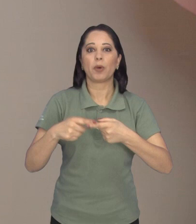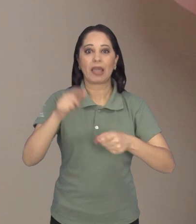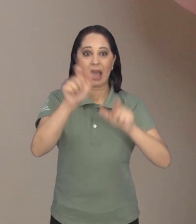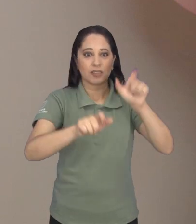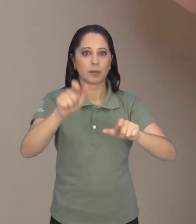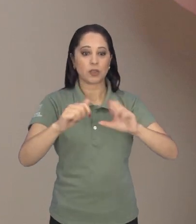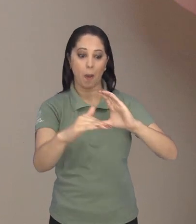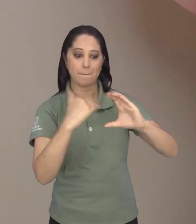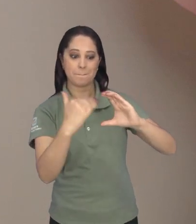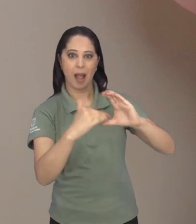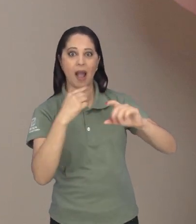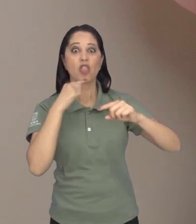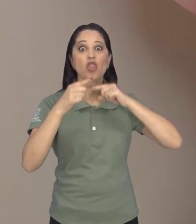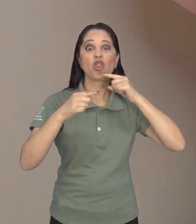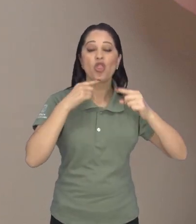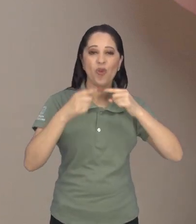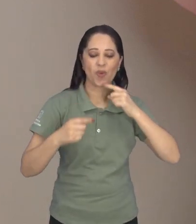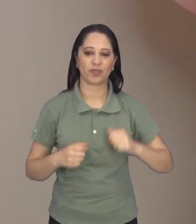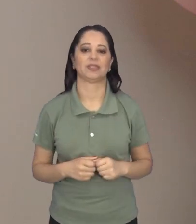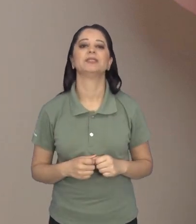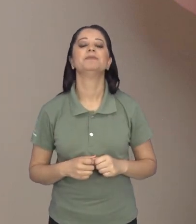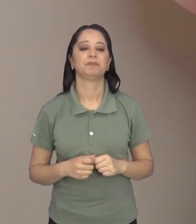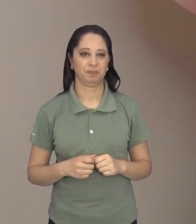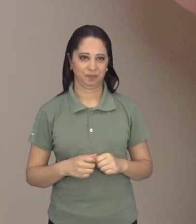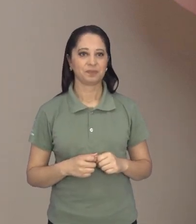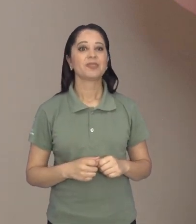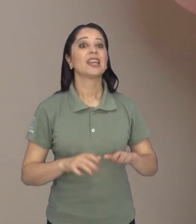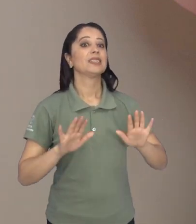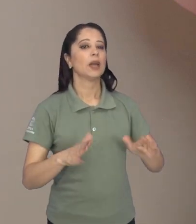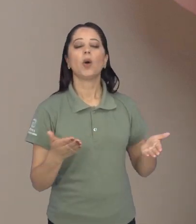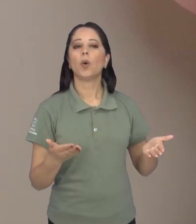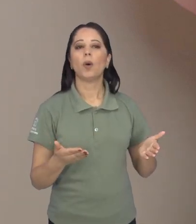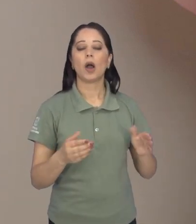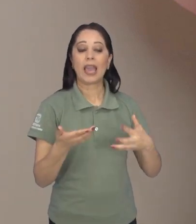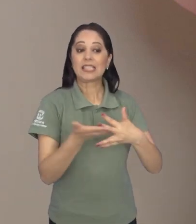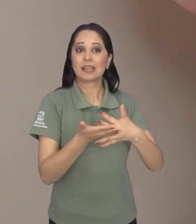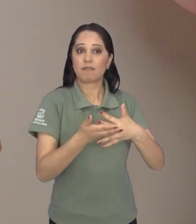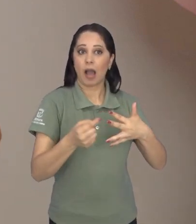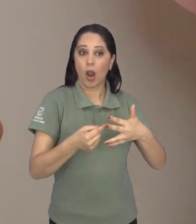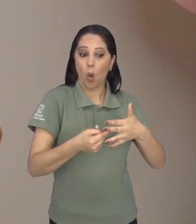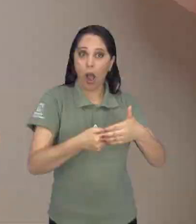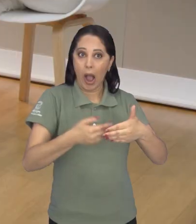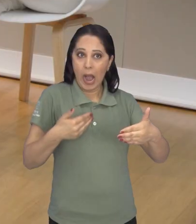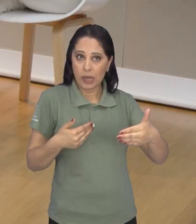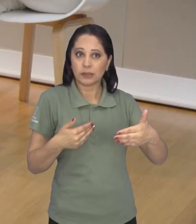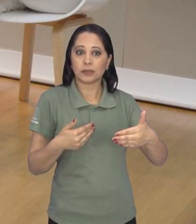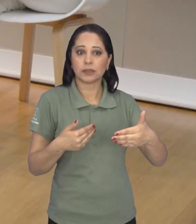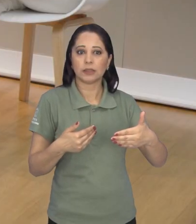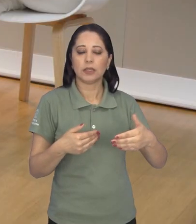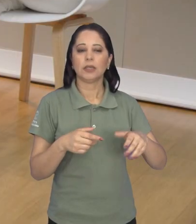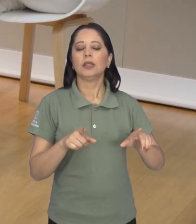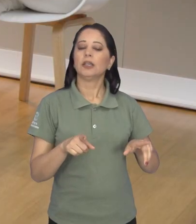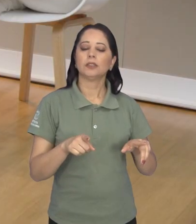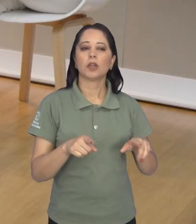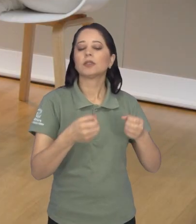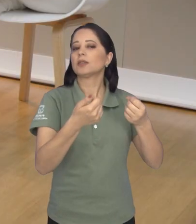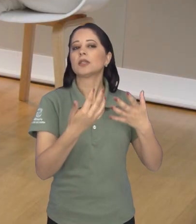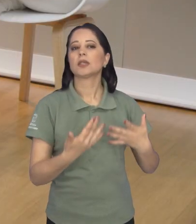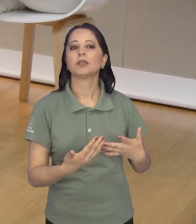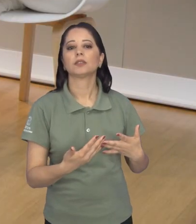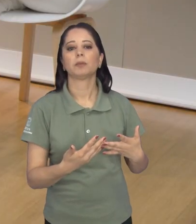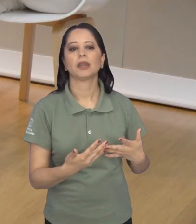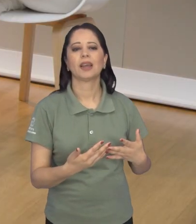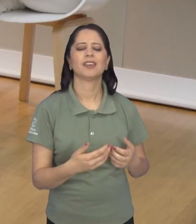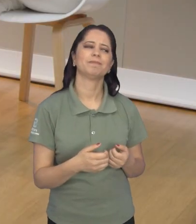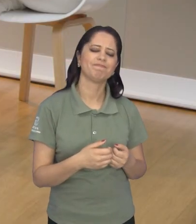dúvidas que chegaram pra gente. E de volta ao tema do programa, doutor, antes do intervalo, a gente ficou devendo aqui se existe